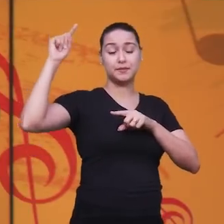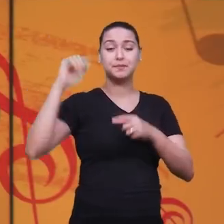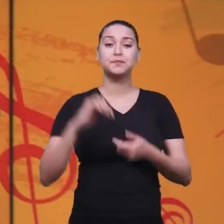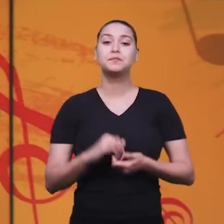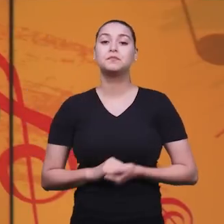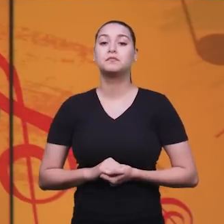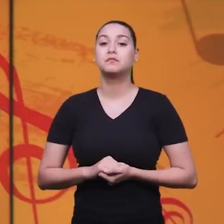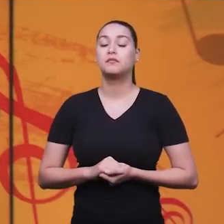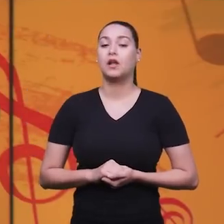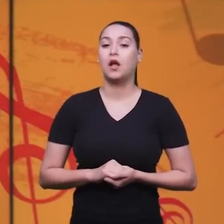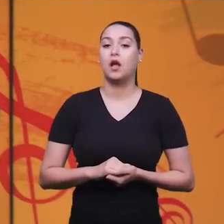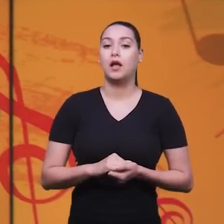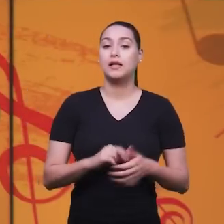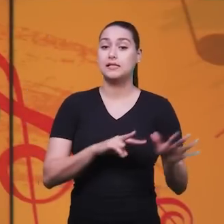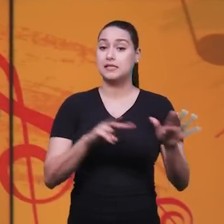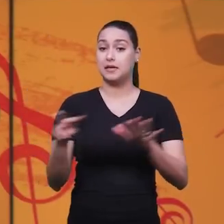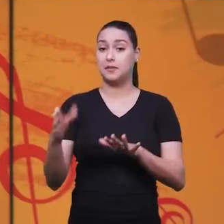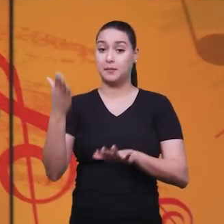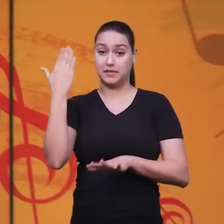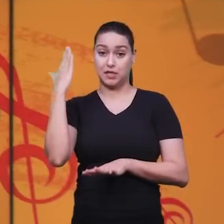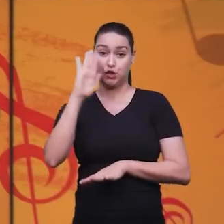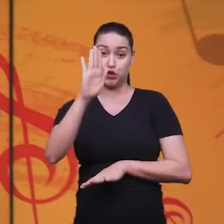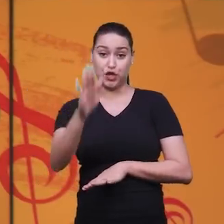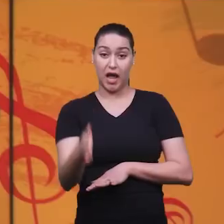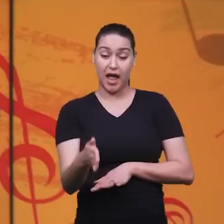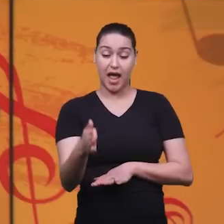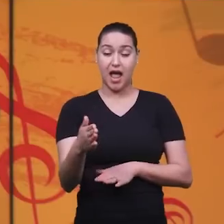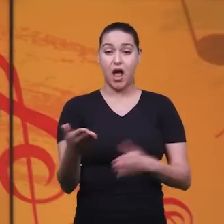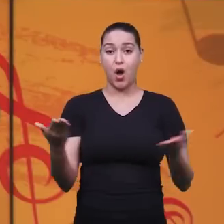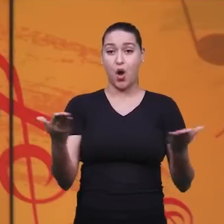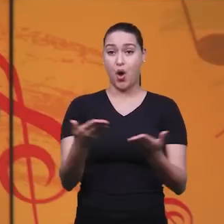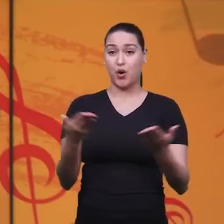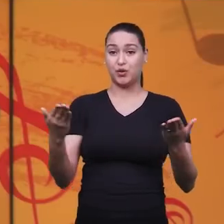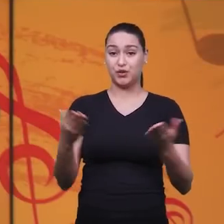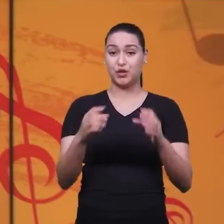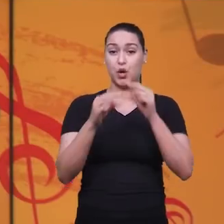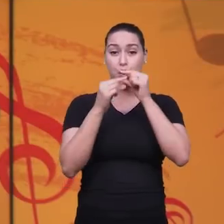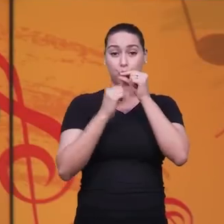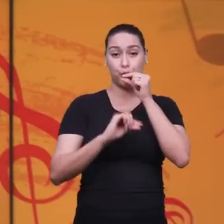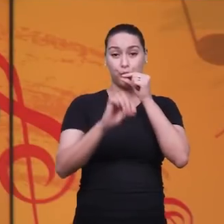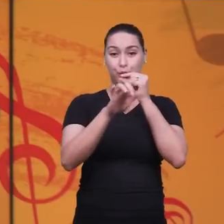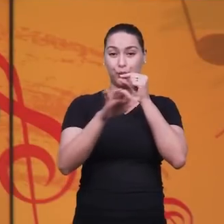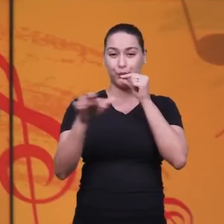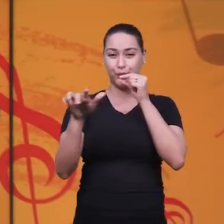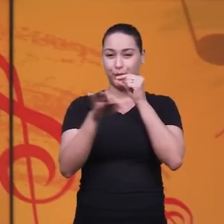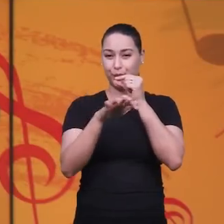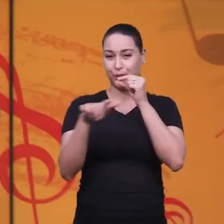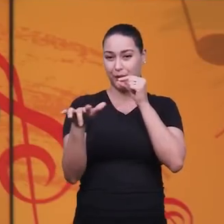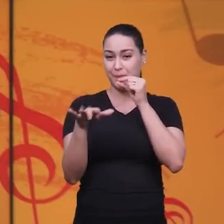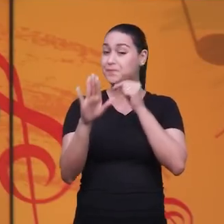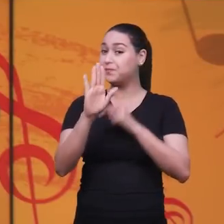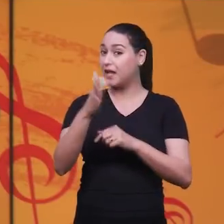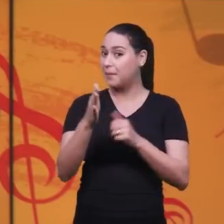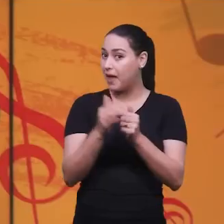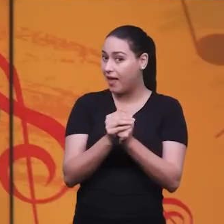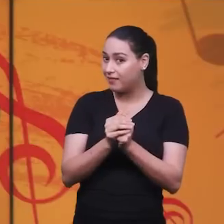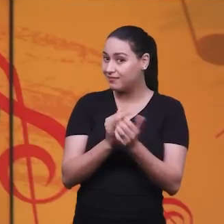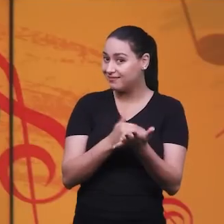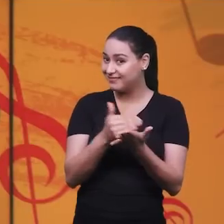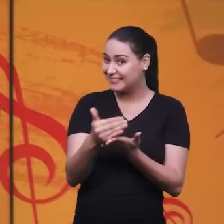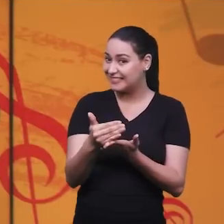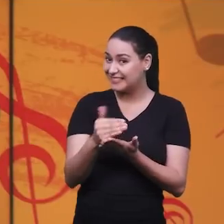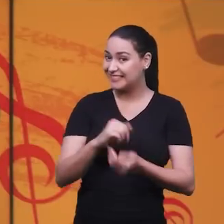semana passada, hoje a tia vai passar essa introdução facilitada na escaleta. Amém? Vamos